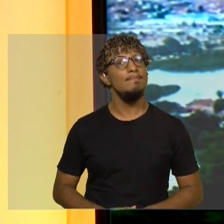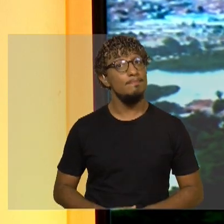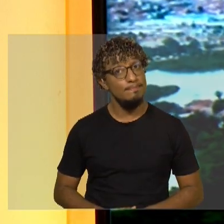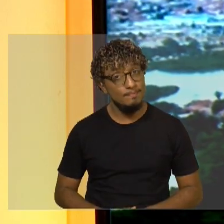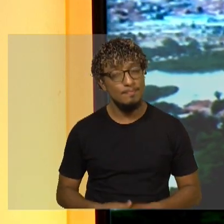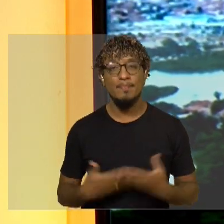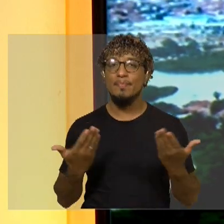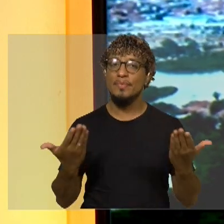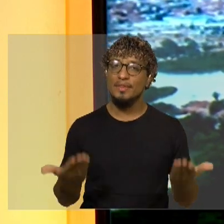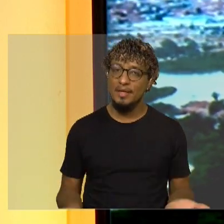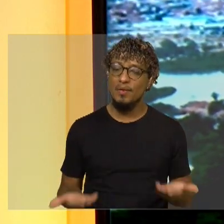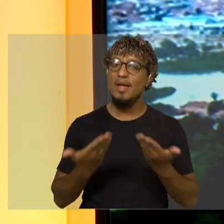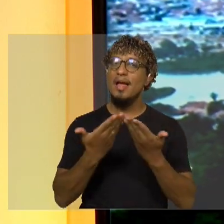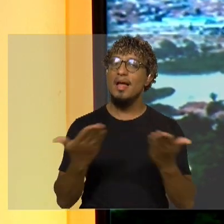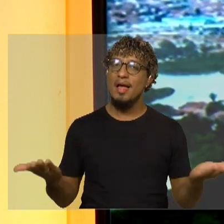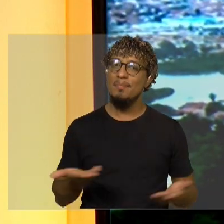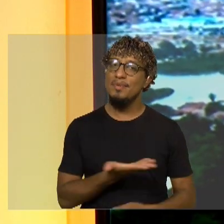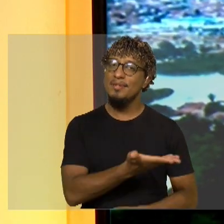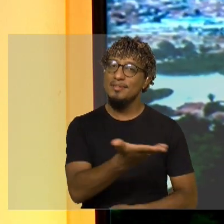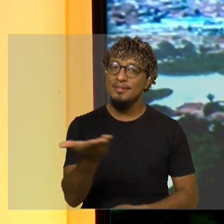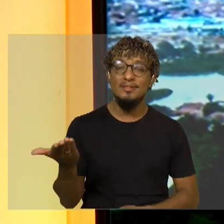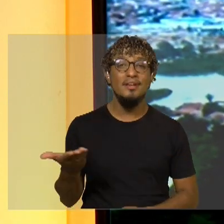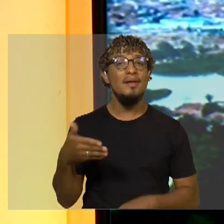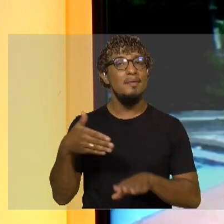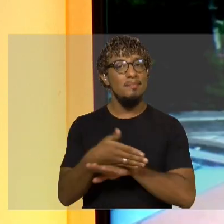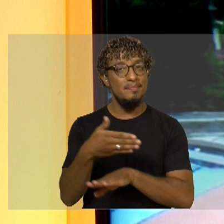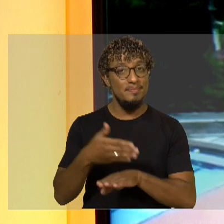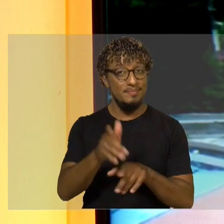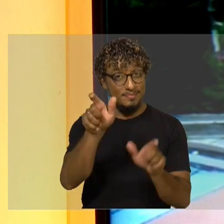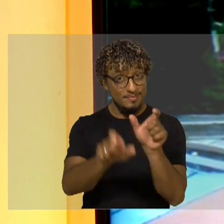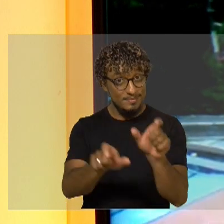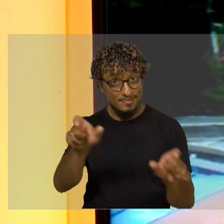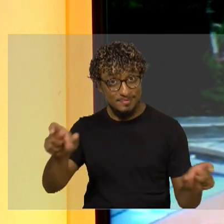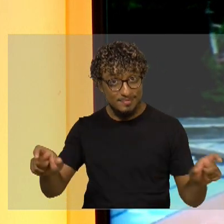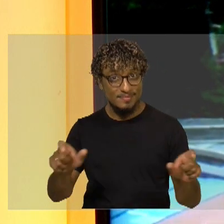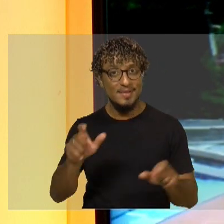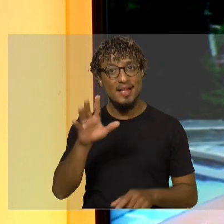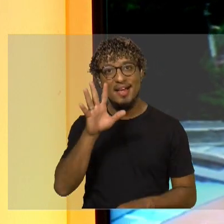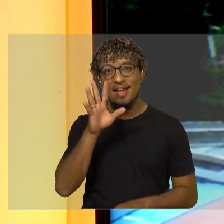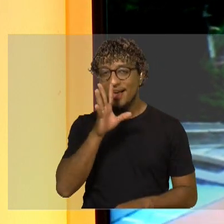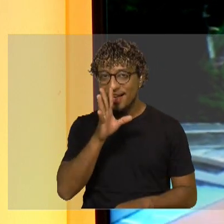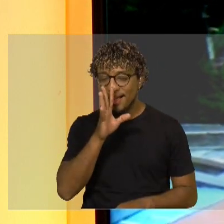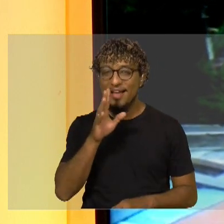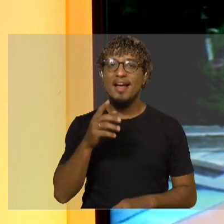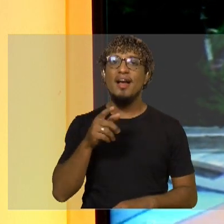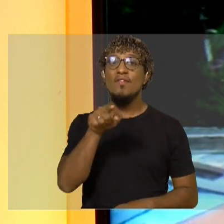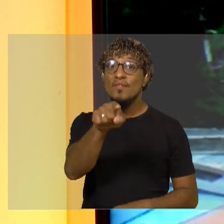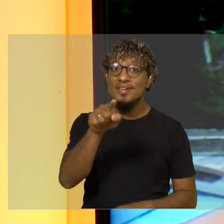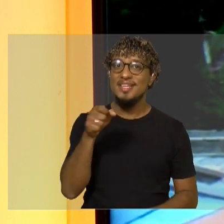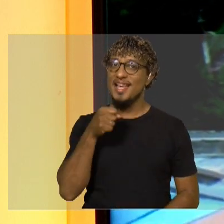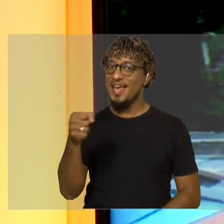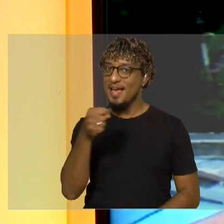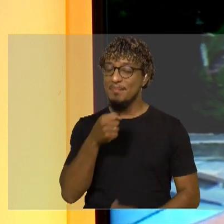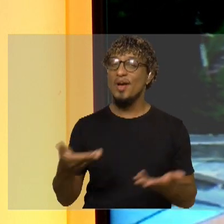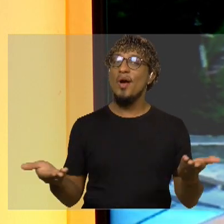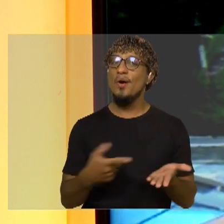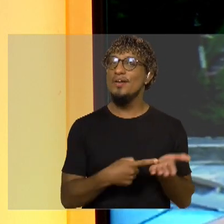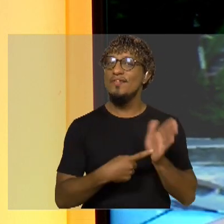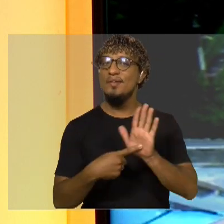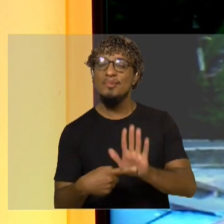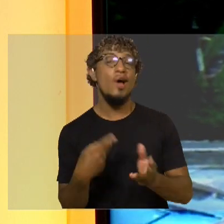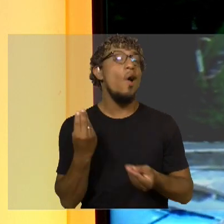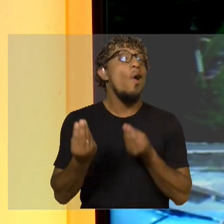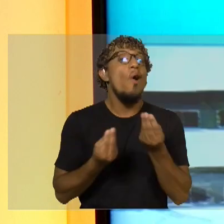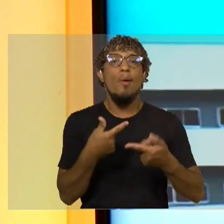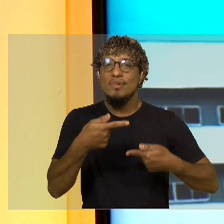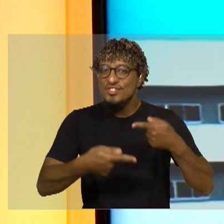Estamos de volta e a gente abre espaço agora para a participação do nosso telespectador com o quadro Você Repórter. Hoje vamos mostrar como foi